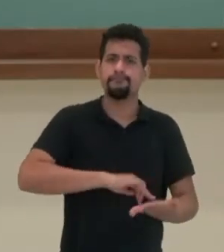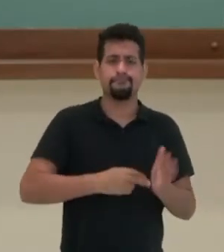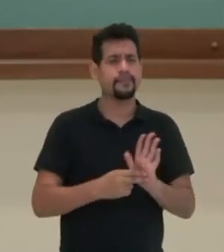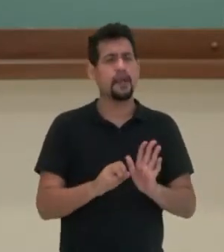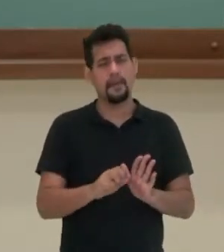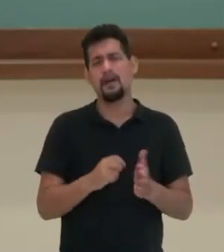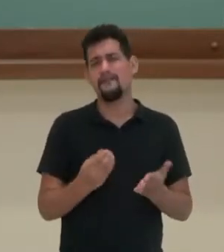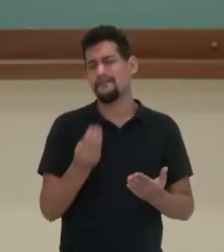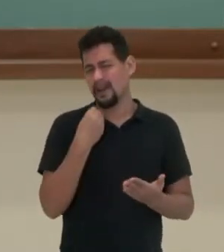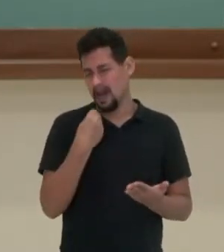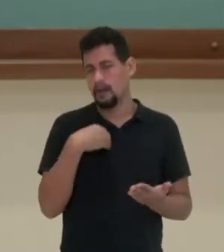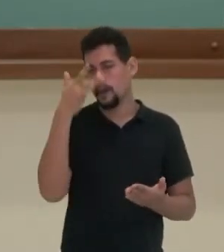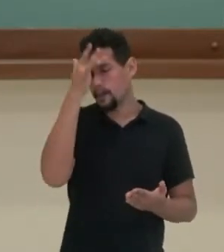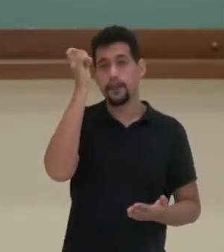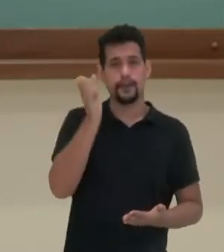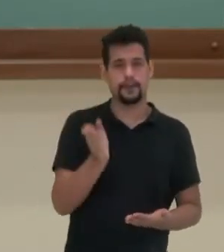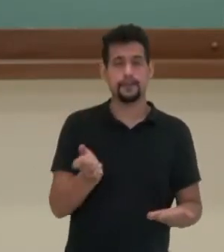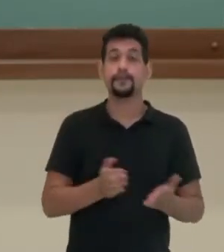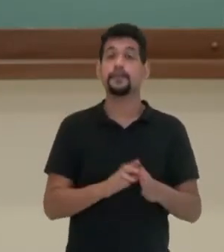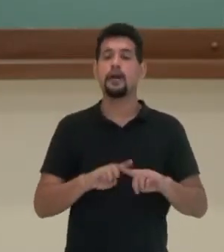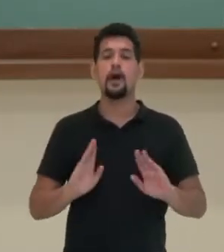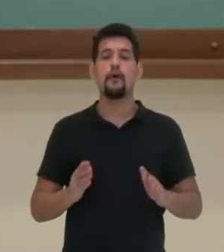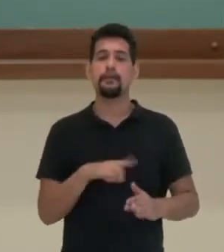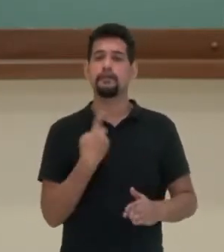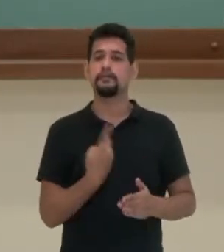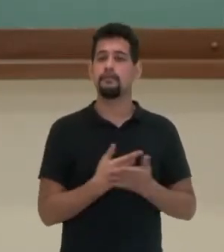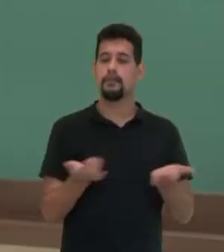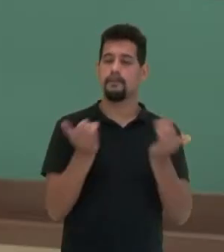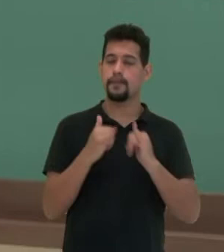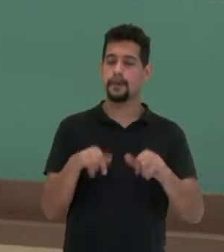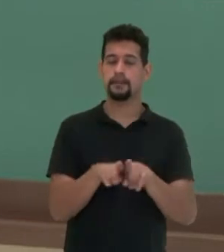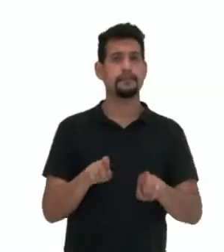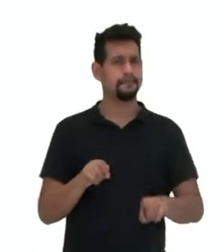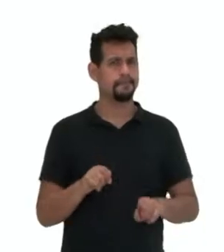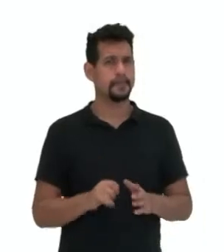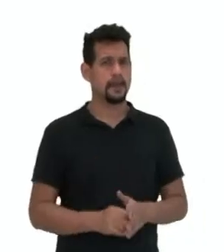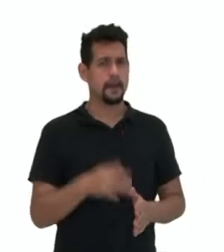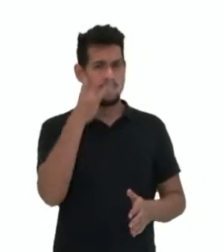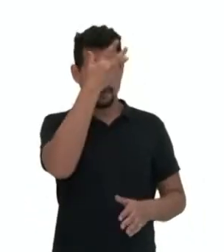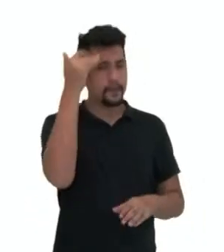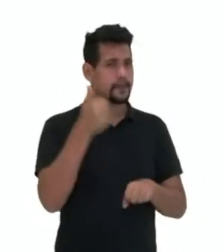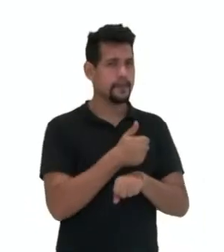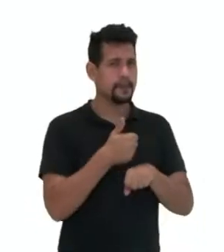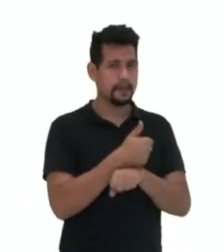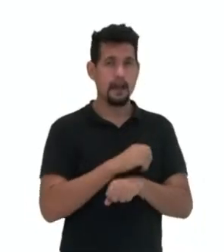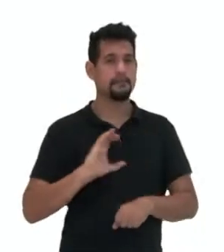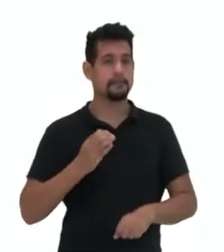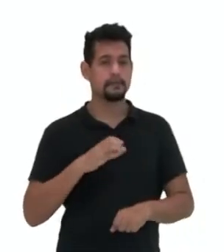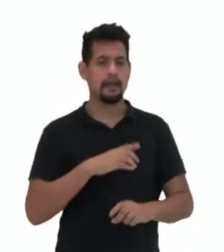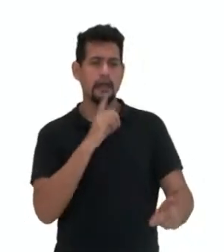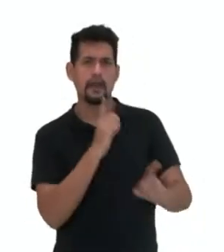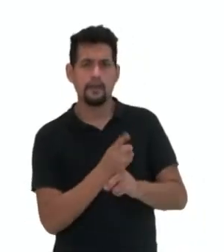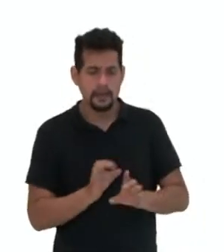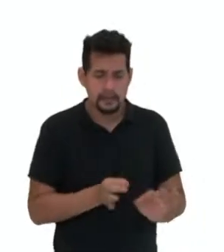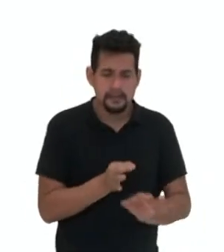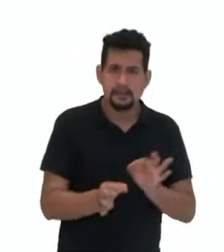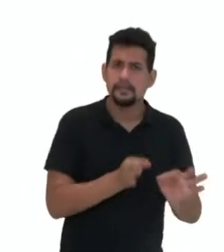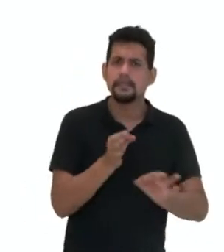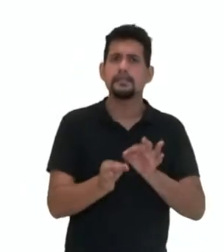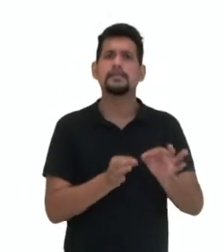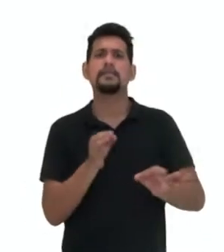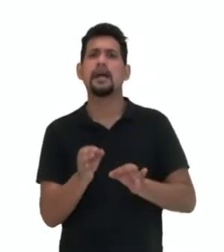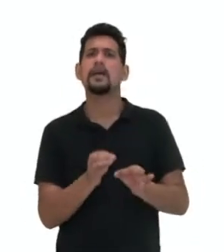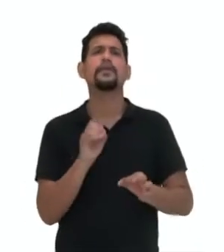assim. Vamos para uma notícia. Cientistas encontram células de dinossauro de